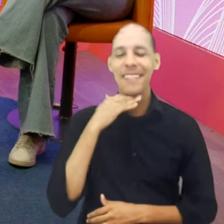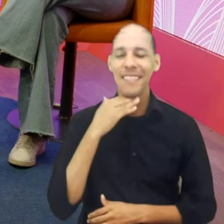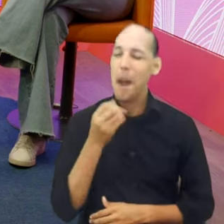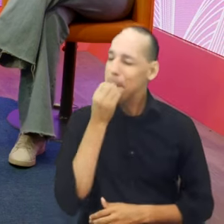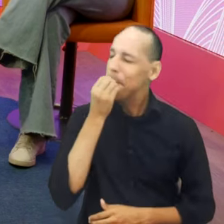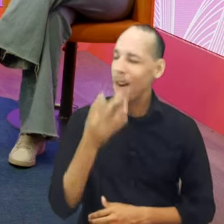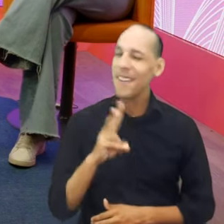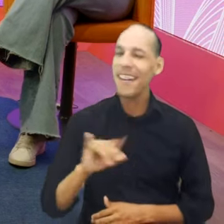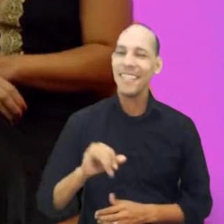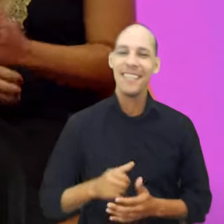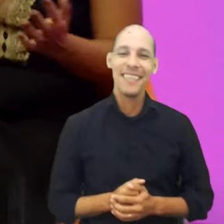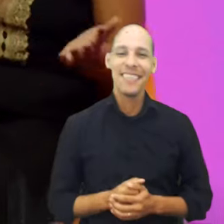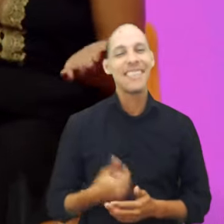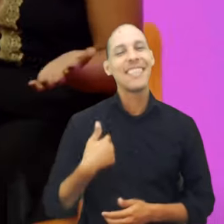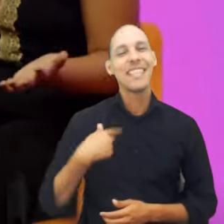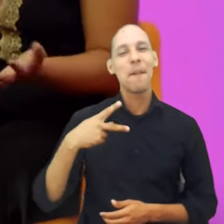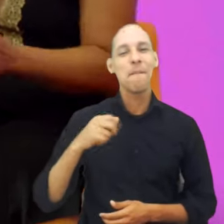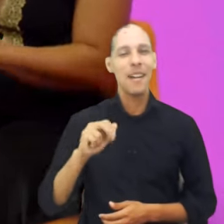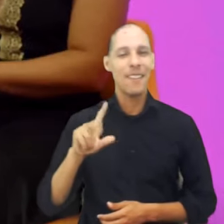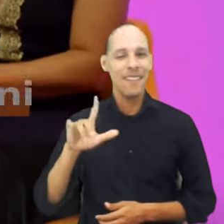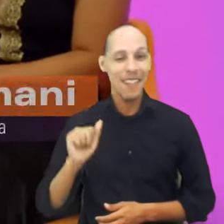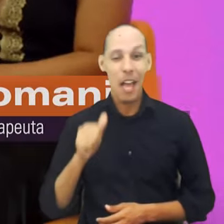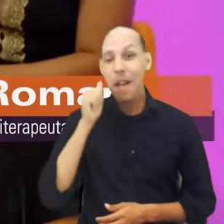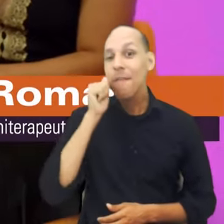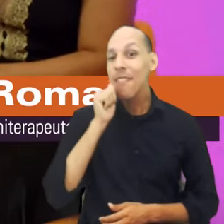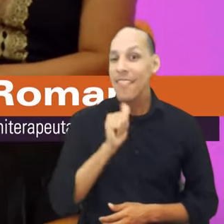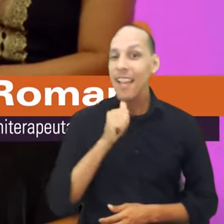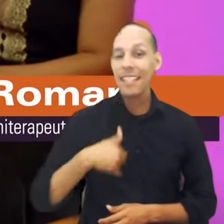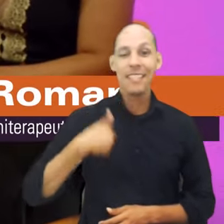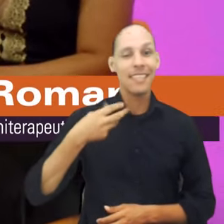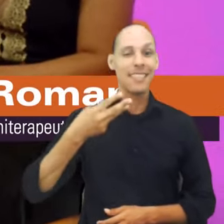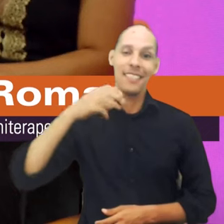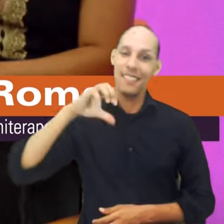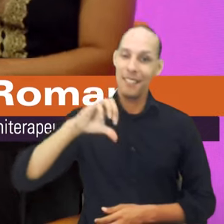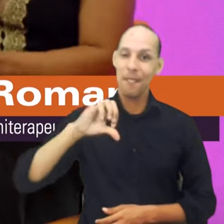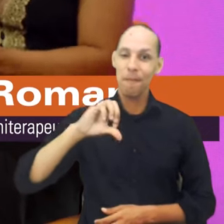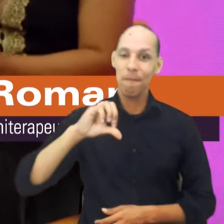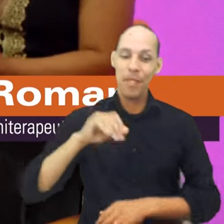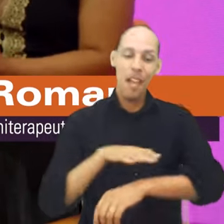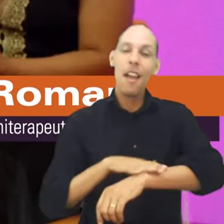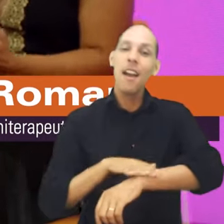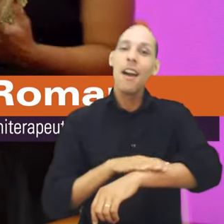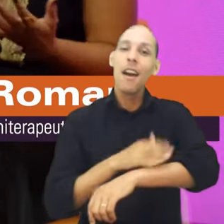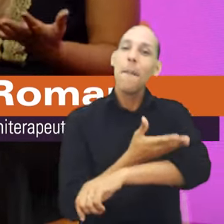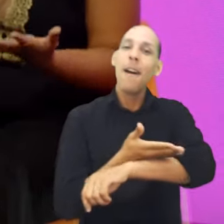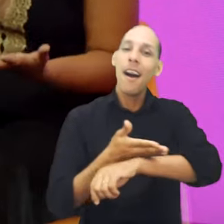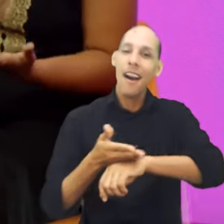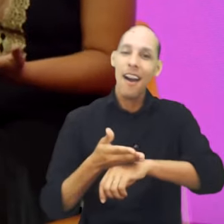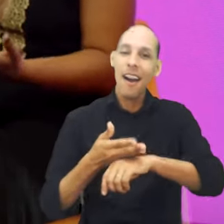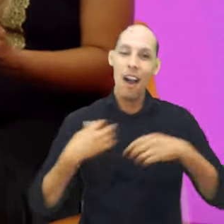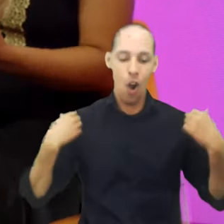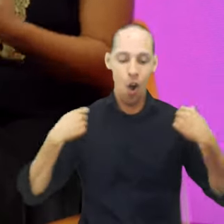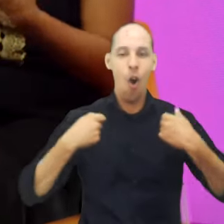ficar quente. Eu sou a Paula Romani, eu sou mulher, tenho 39 anos, tenho a pele branca, estou usando um